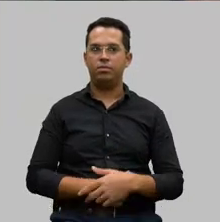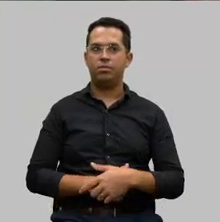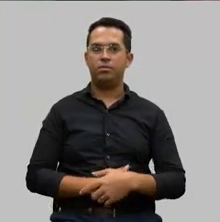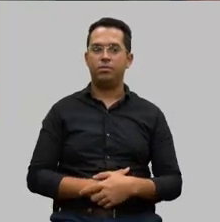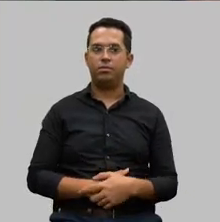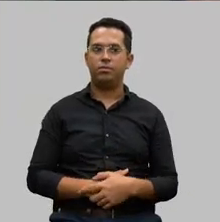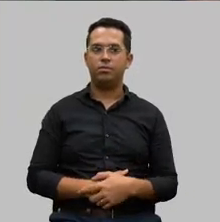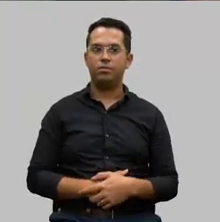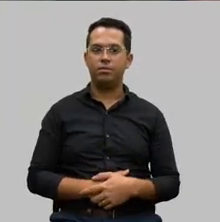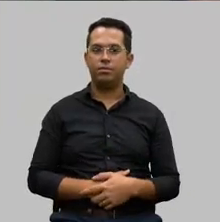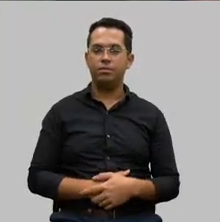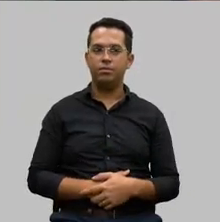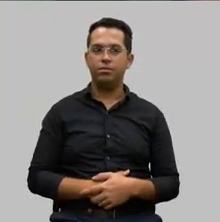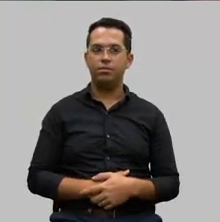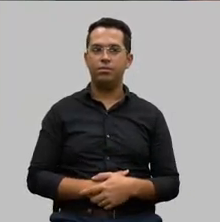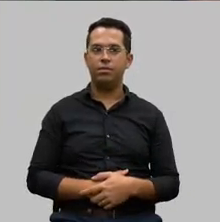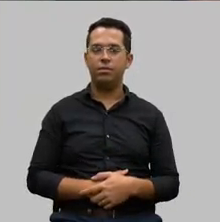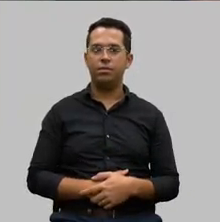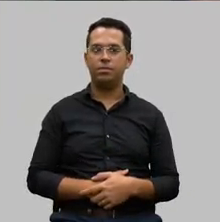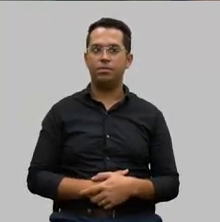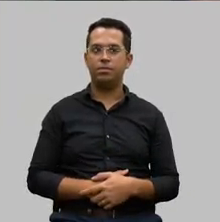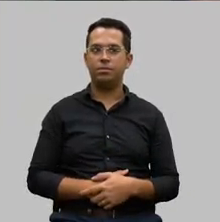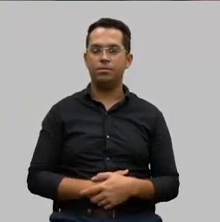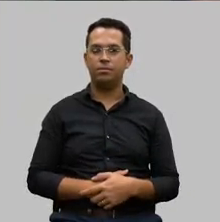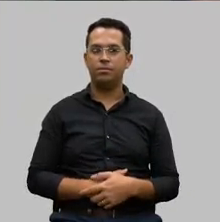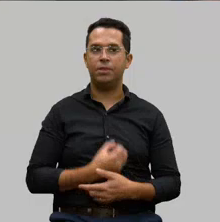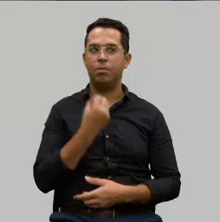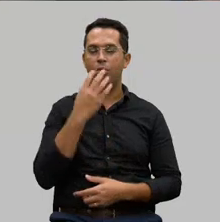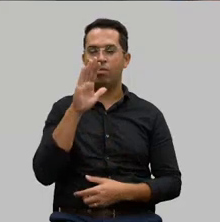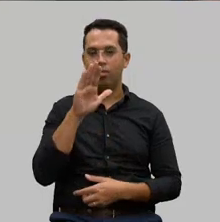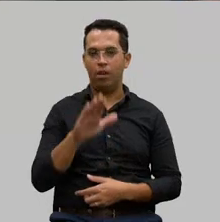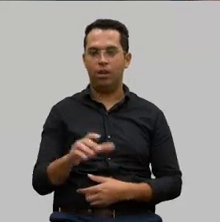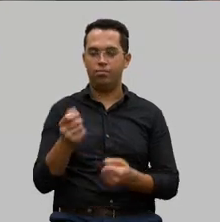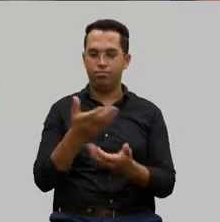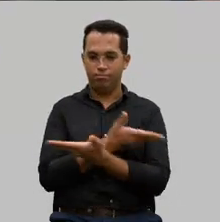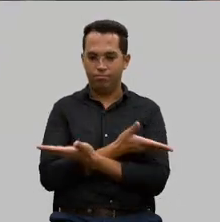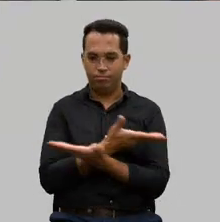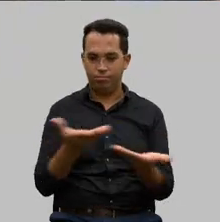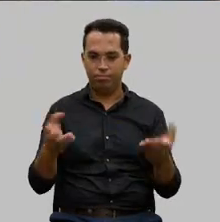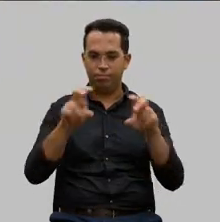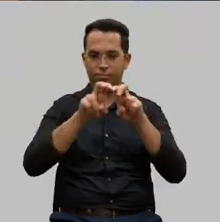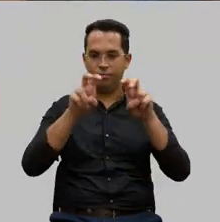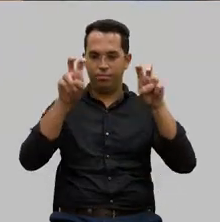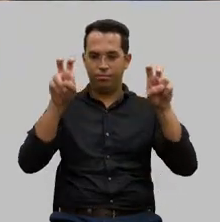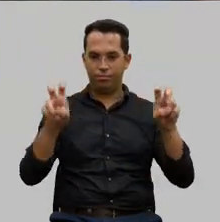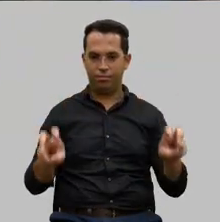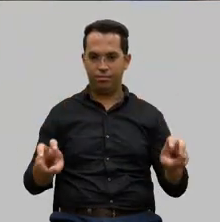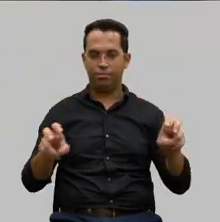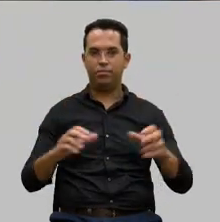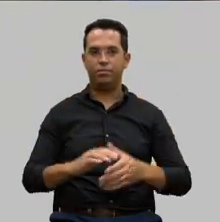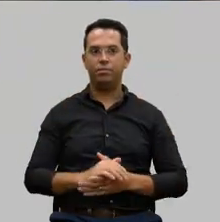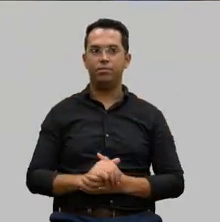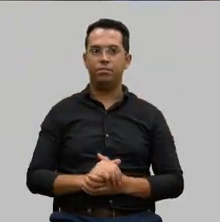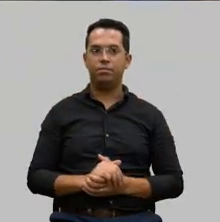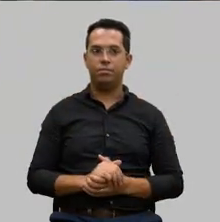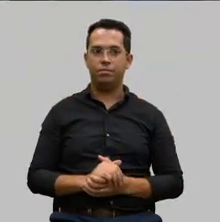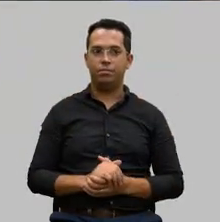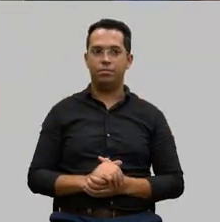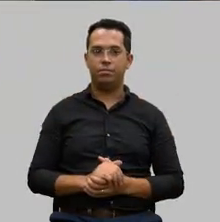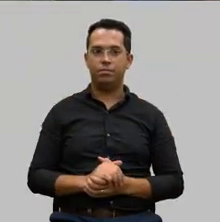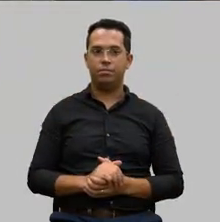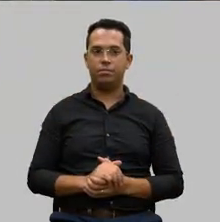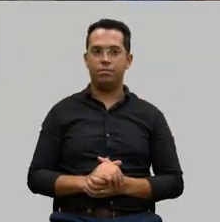falas Boa tarde mesa bom ver vocês G alto ótimo a sua fala Olha gente